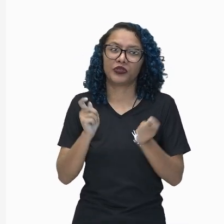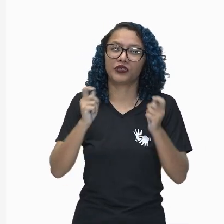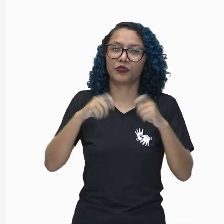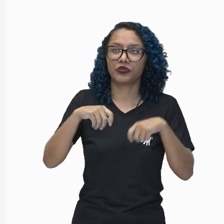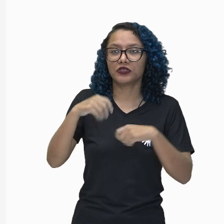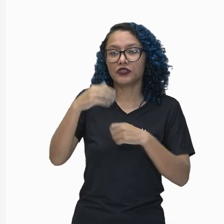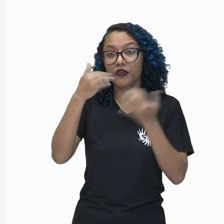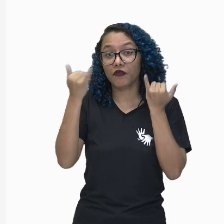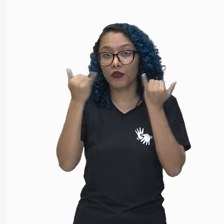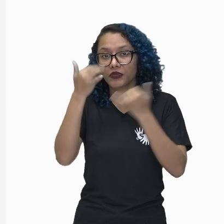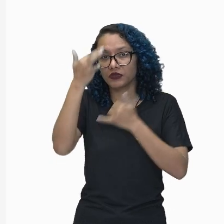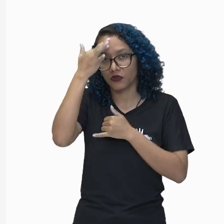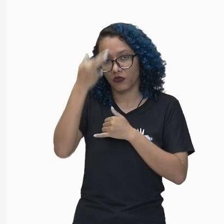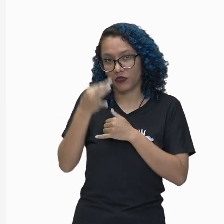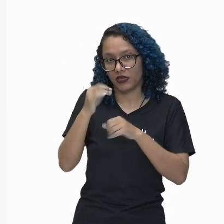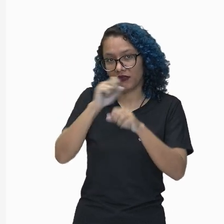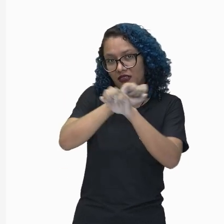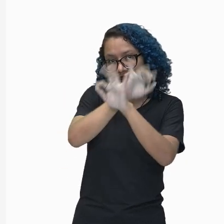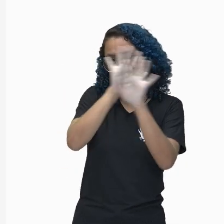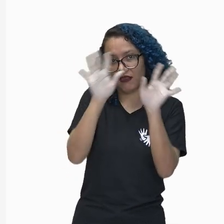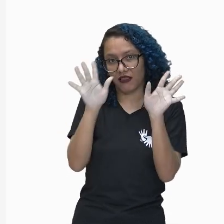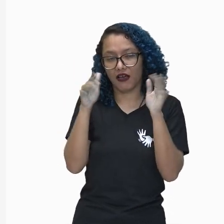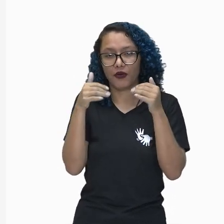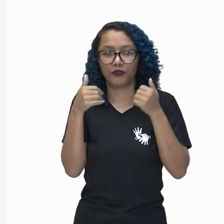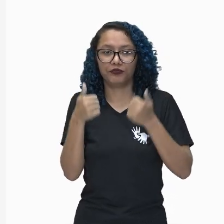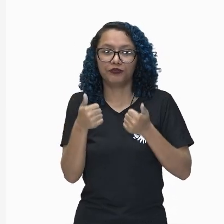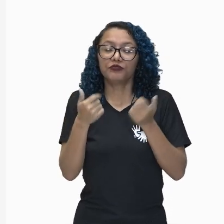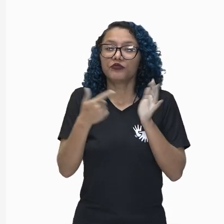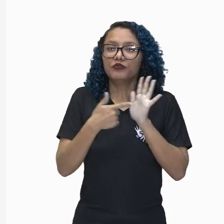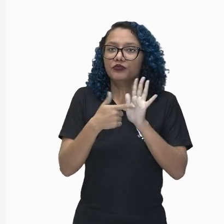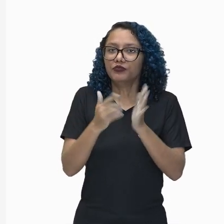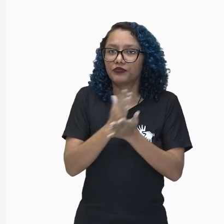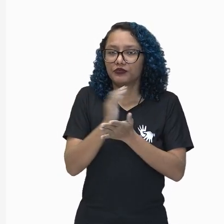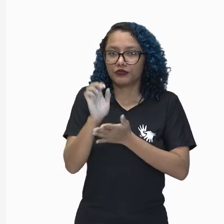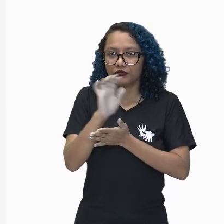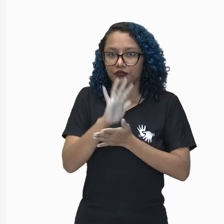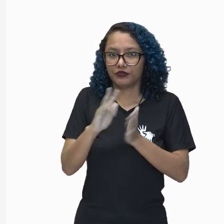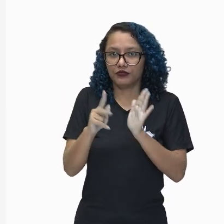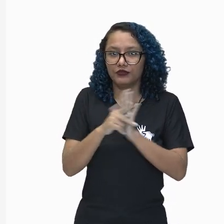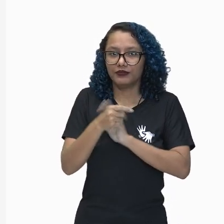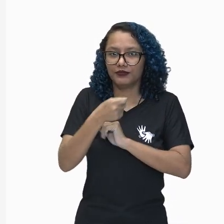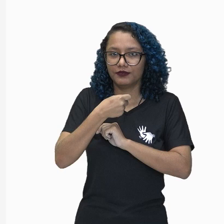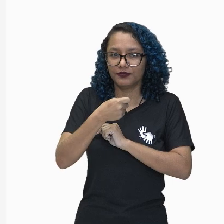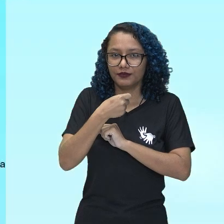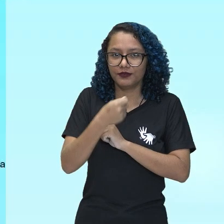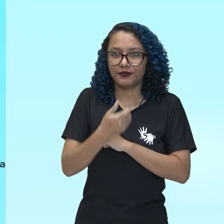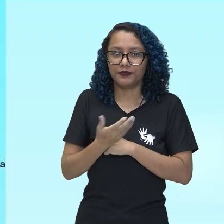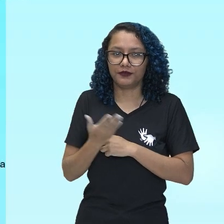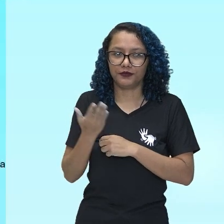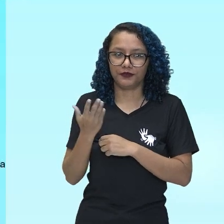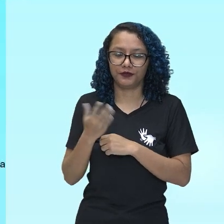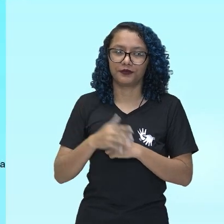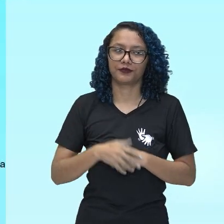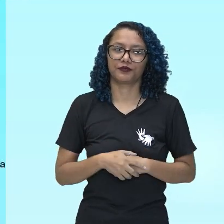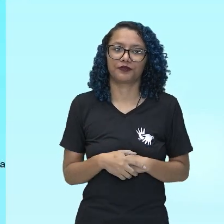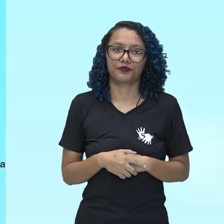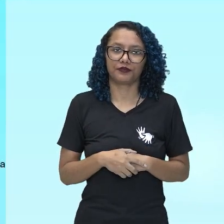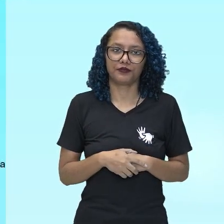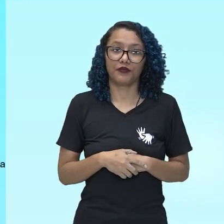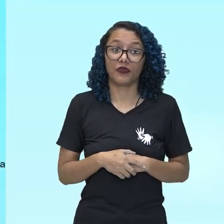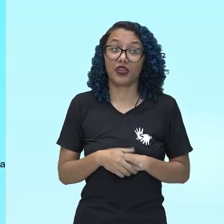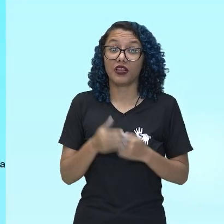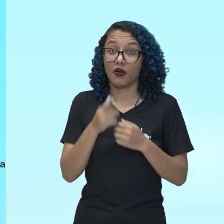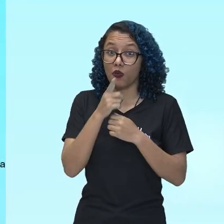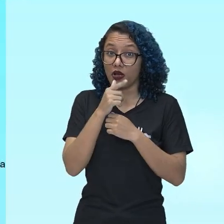aí, observe aí uma das imagens que essa reportagem traz. Olha só, observe aí. A água que você